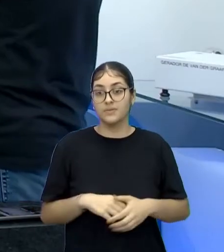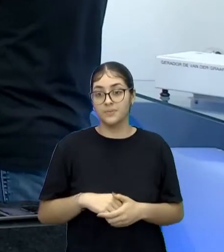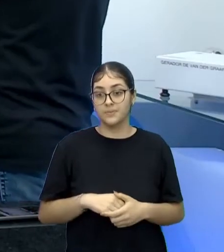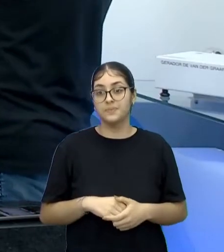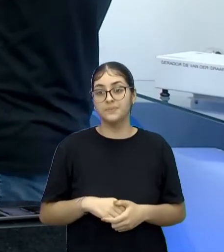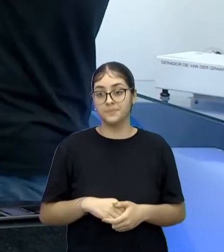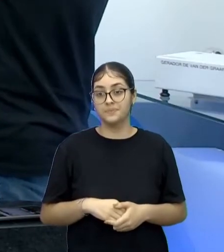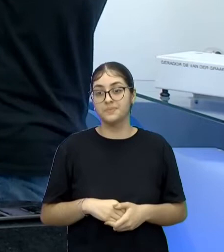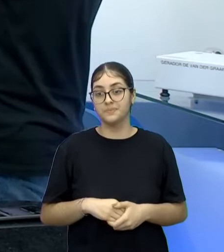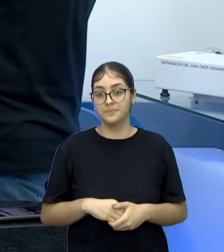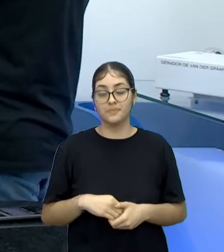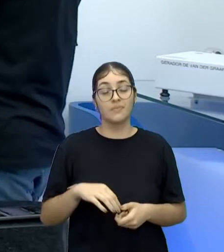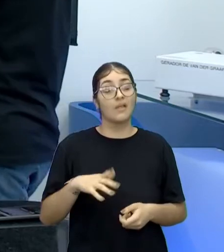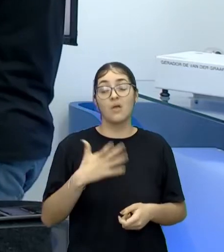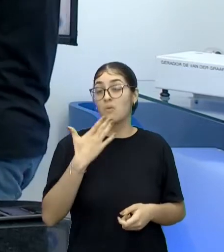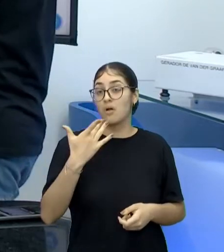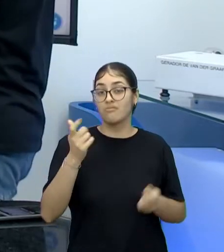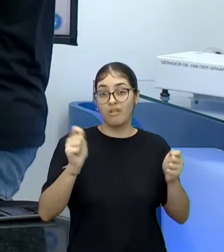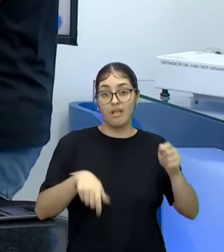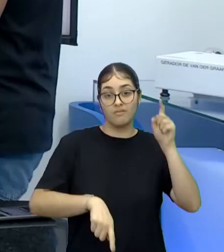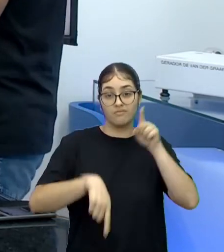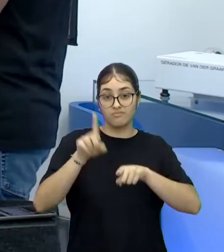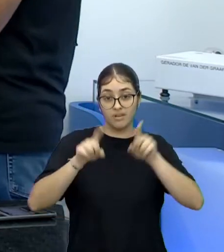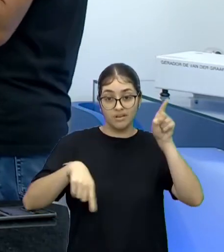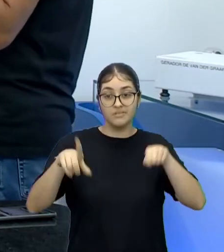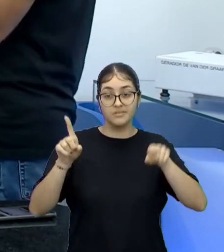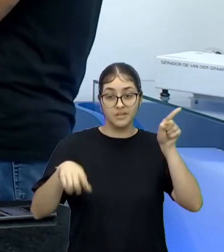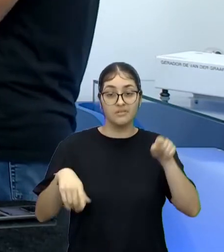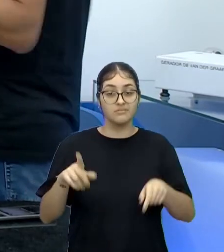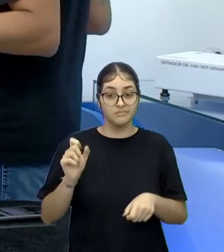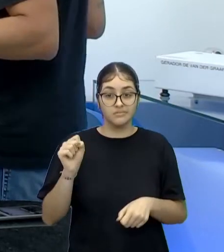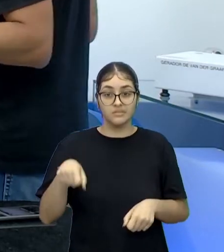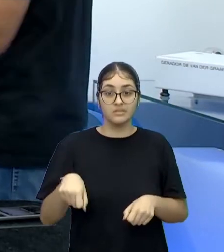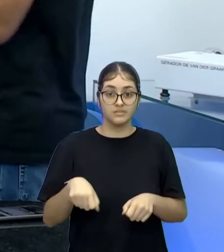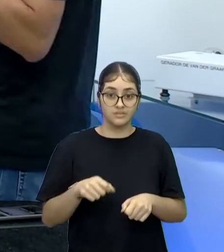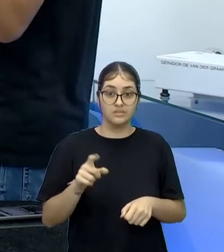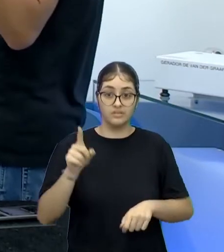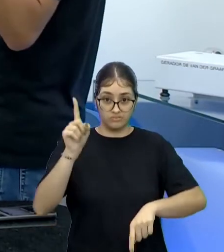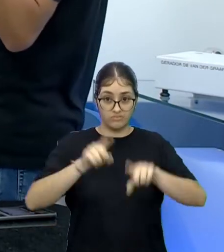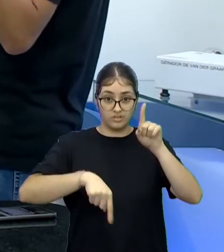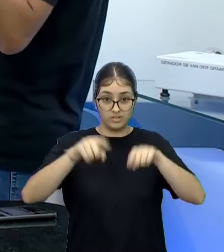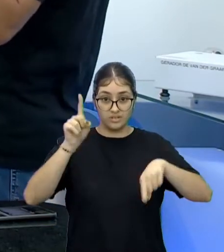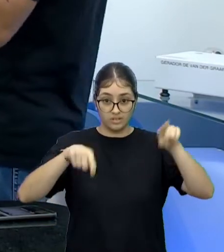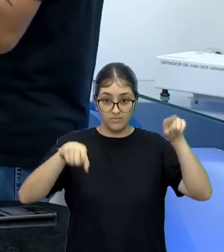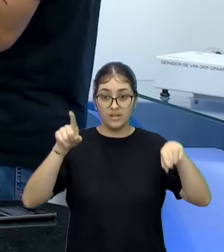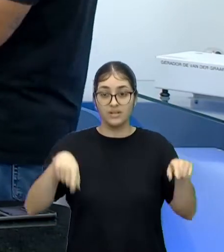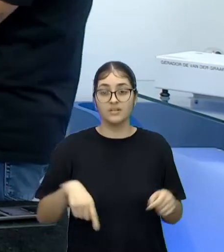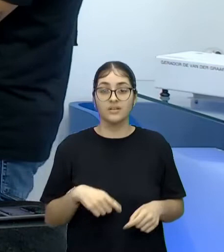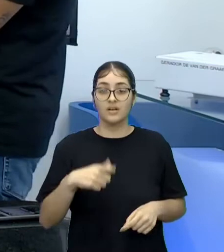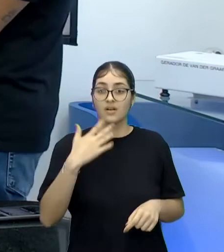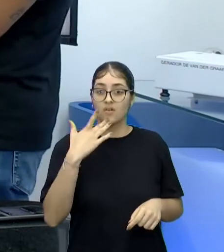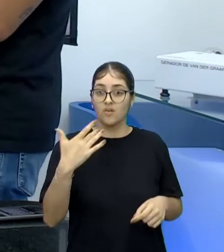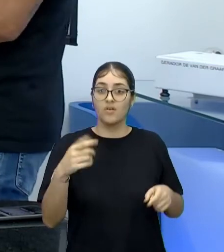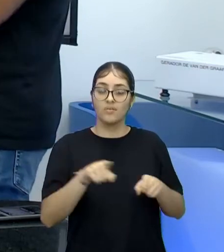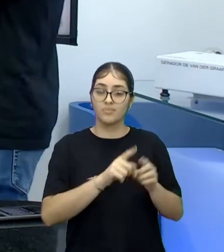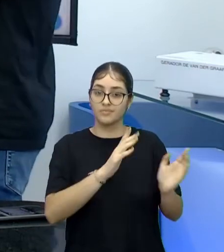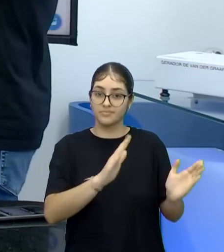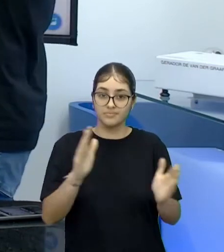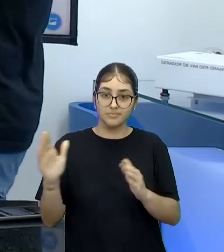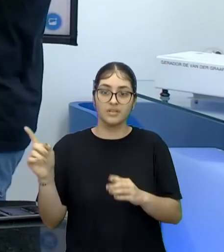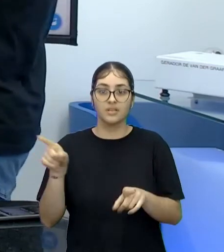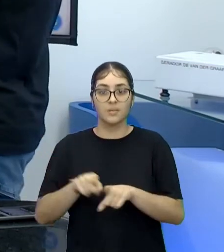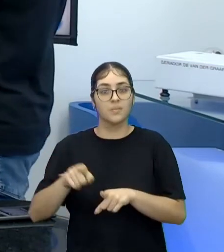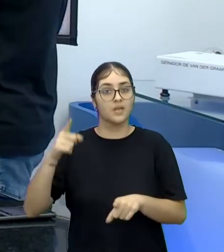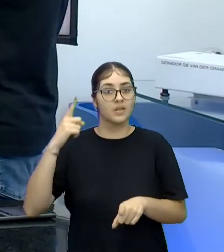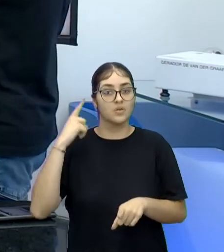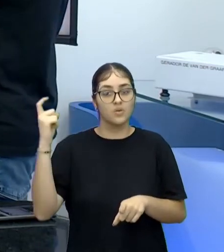são as cores? As cores podem variar. Exato. Né? Elas variam, elas não variam, elas variam. Variam tanto a cor quanto a sequência. Legal. E o som